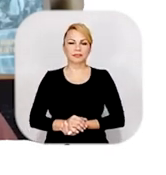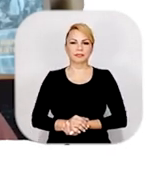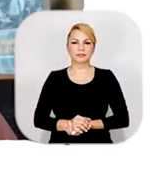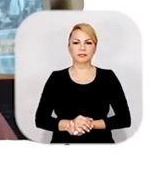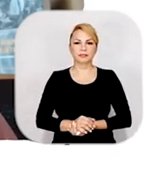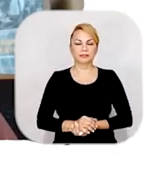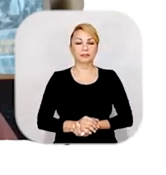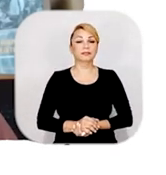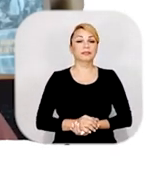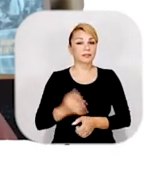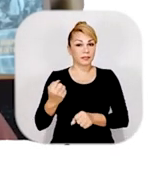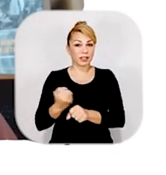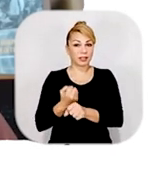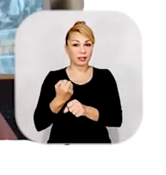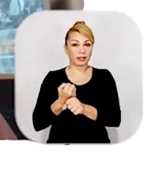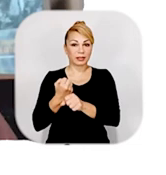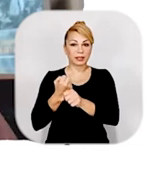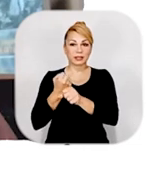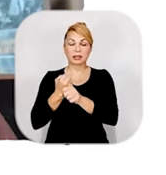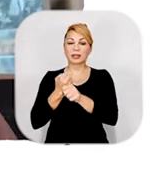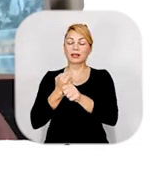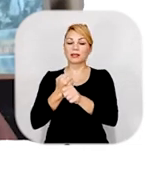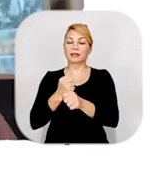a construção